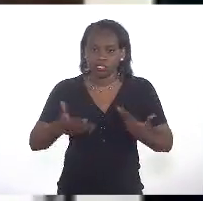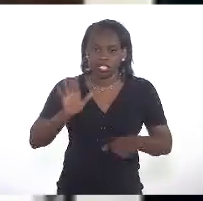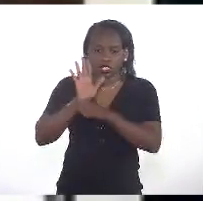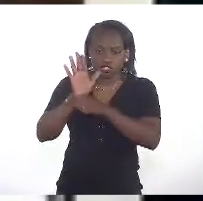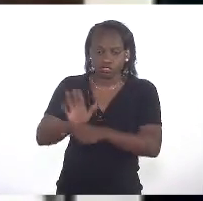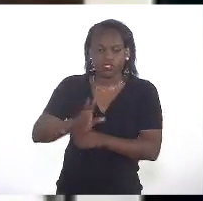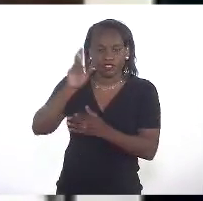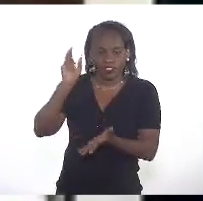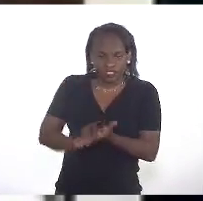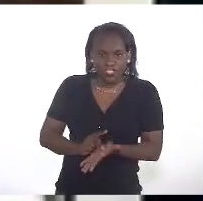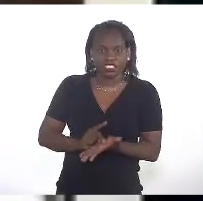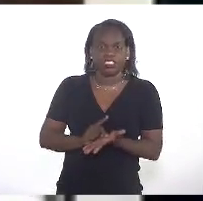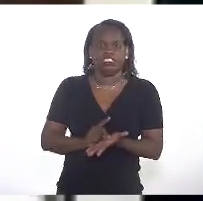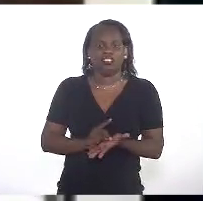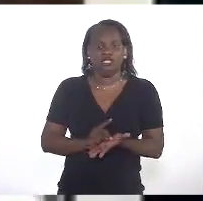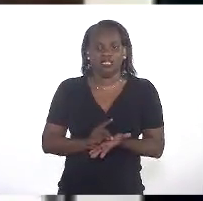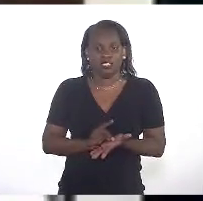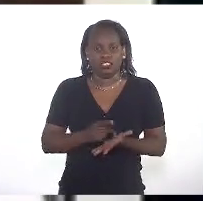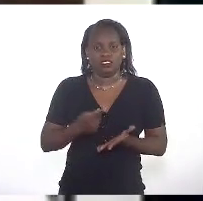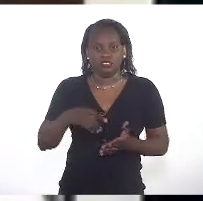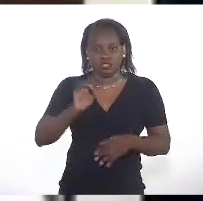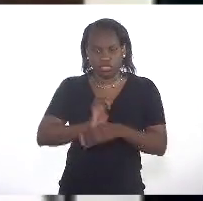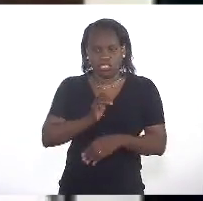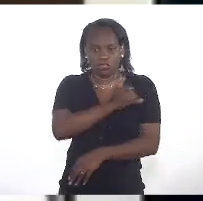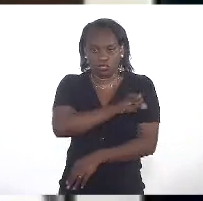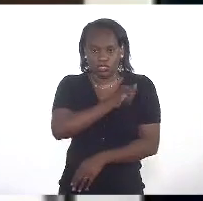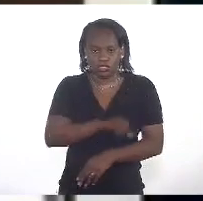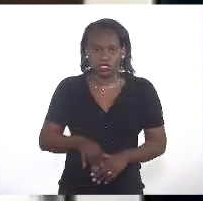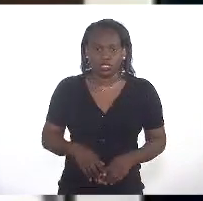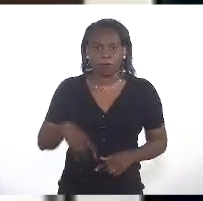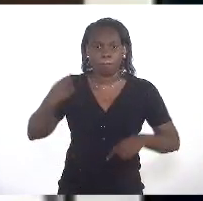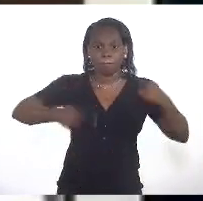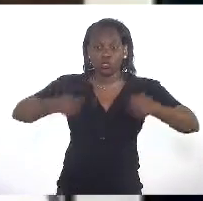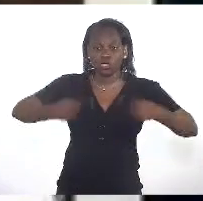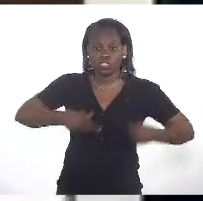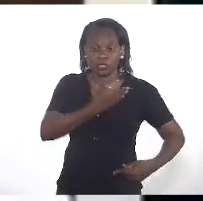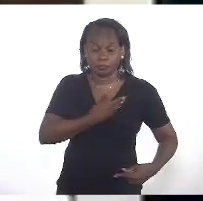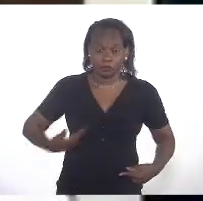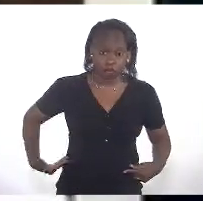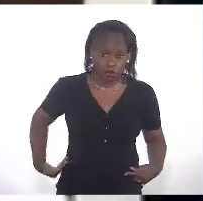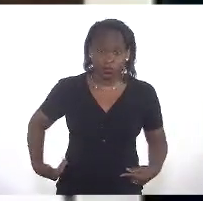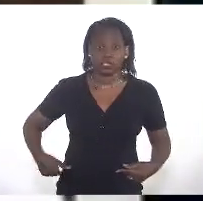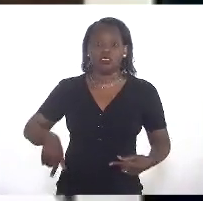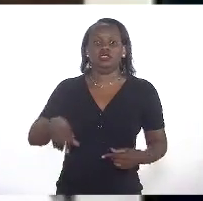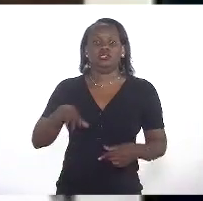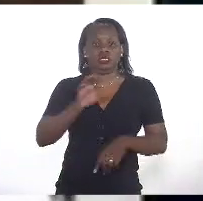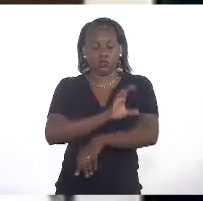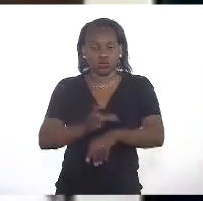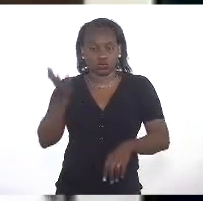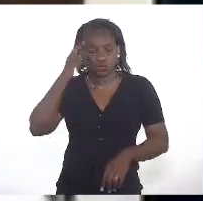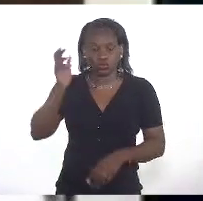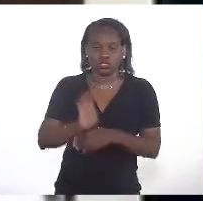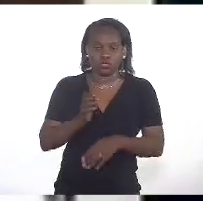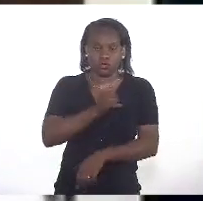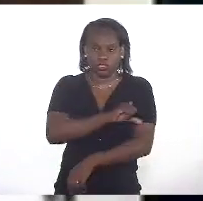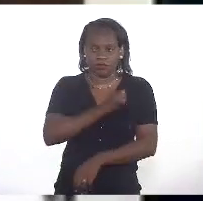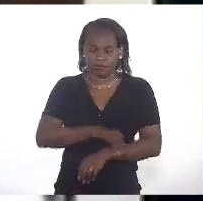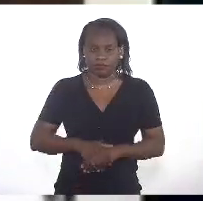da verdadeira cultura no nosso Estado do Rio de Janeiro, da política pública da cultura no Estado do Rio de